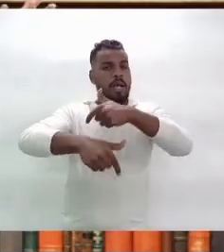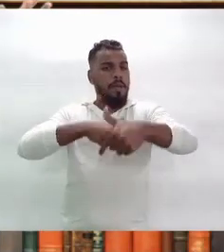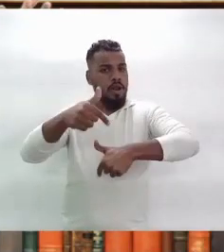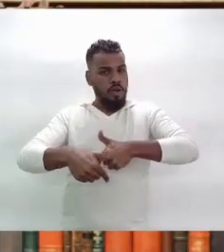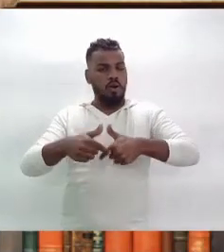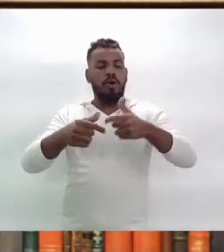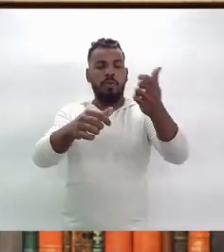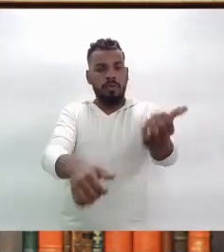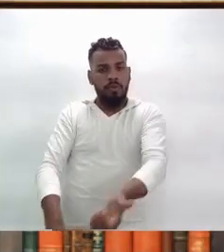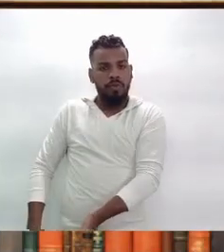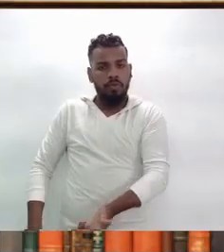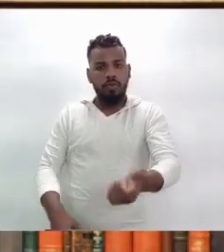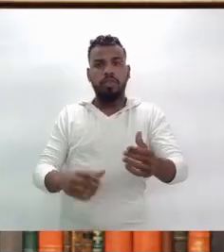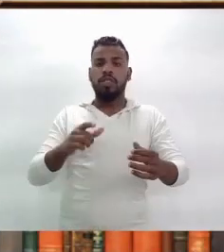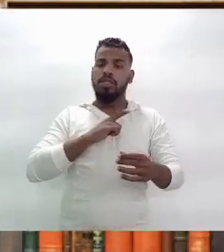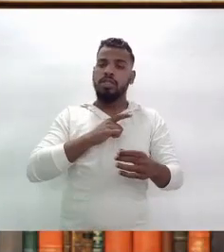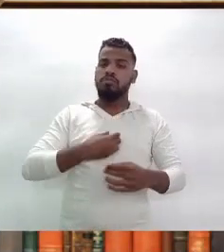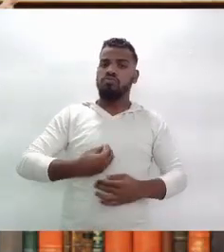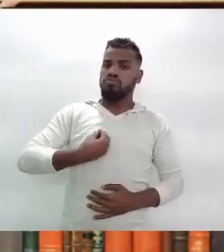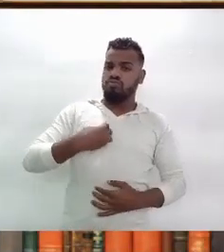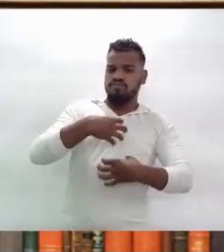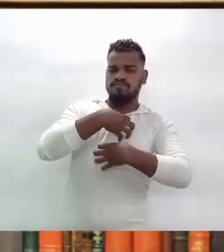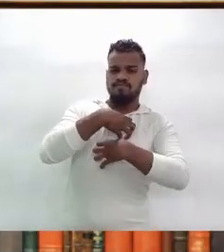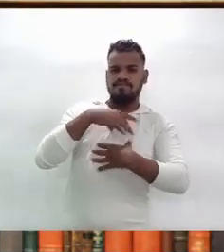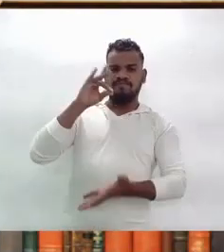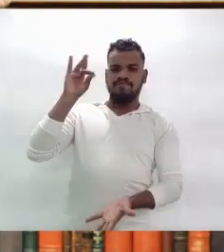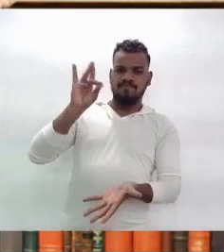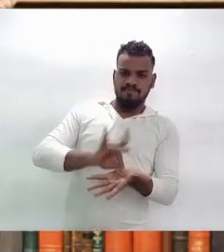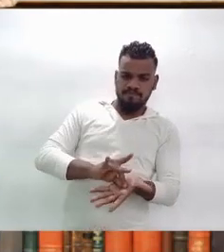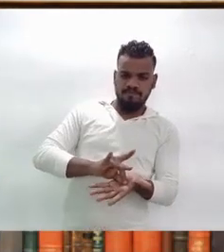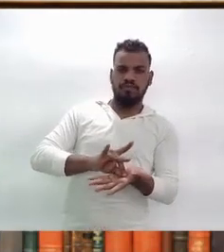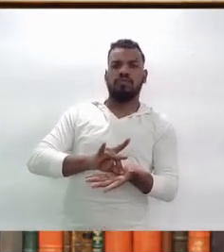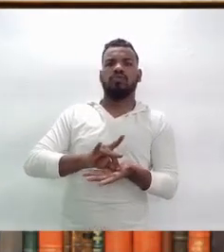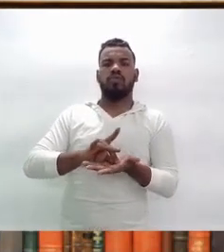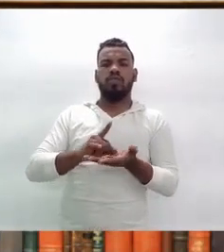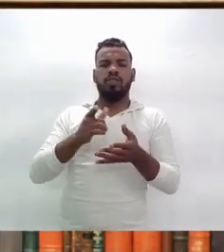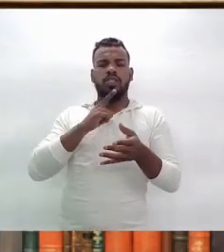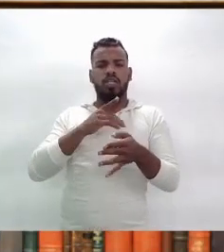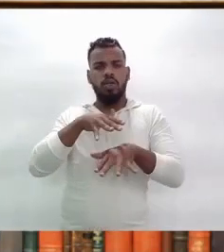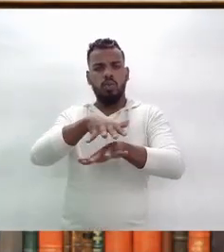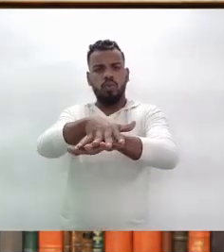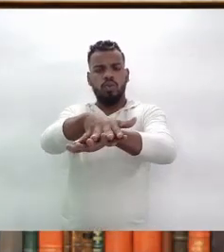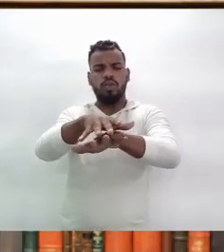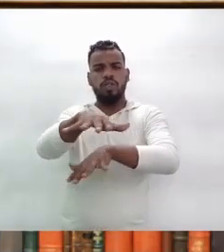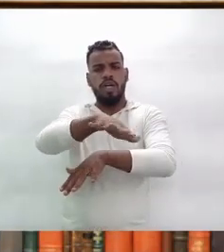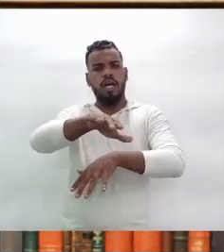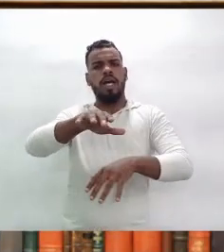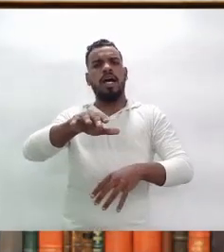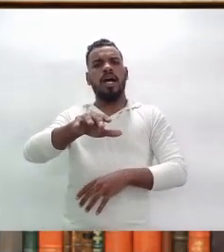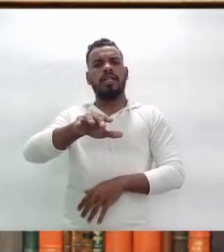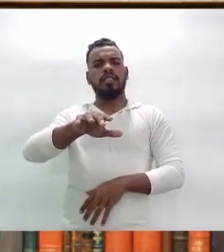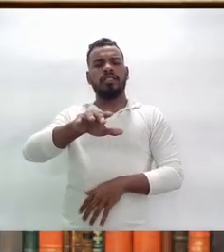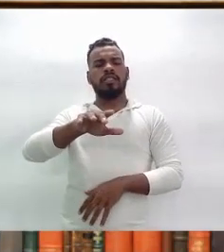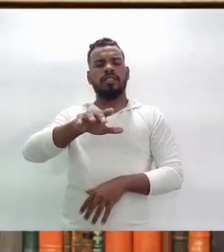o maracatu, uma comunidade que vivencia de fato essa inclusão na arte,